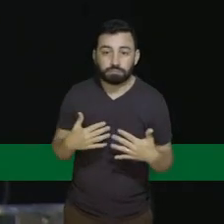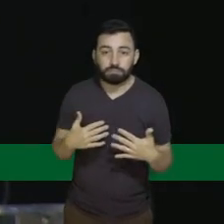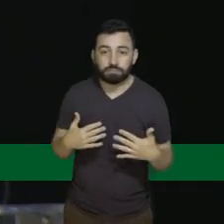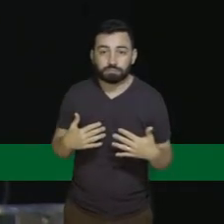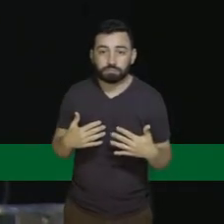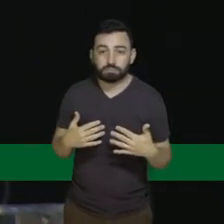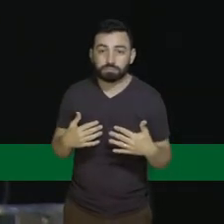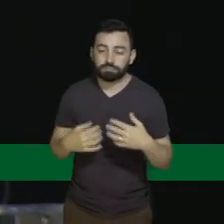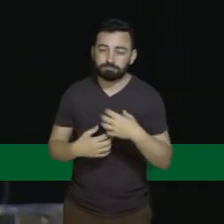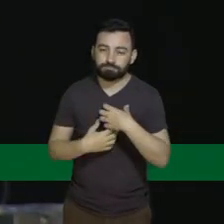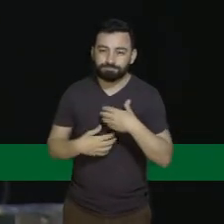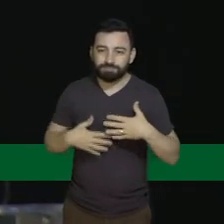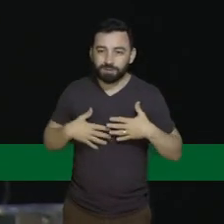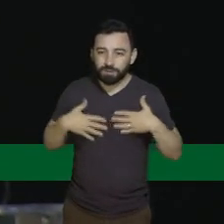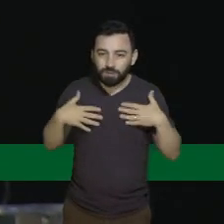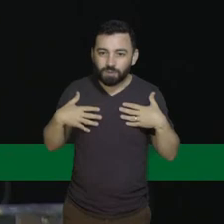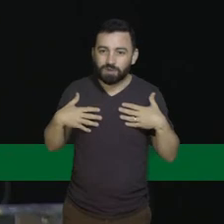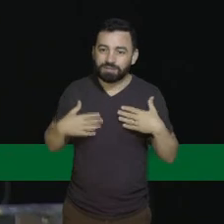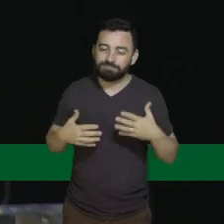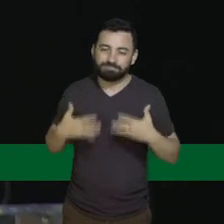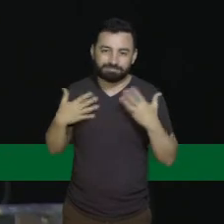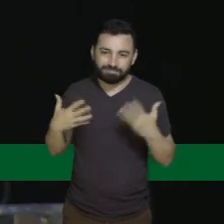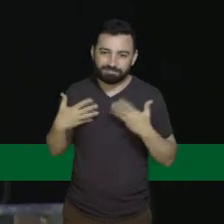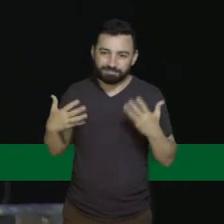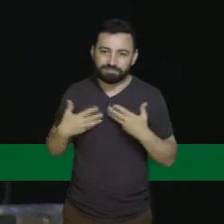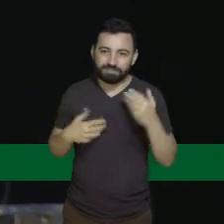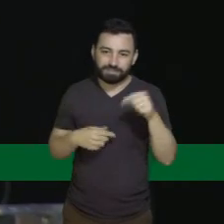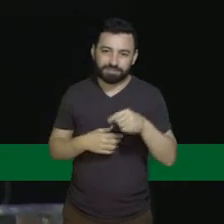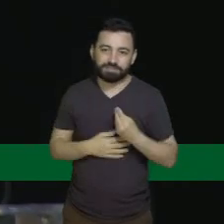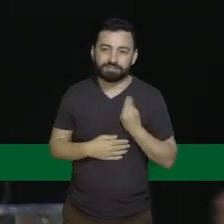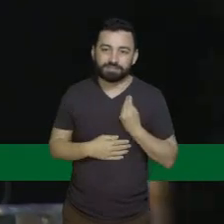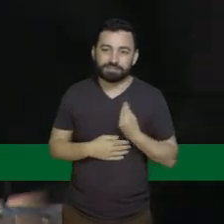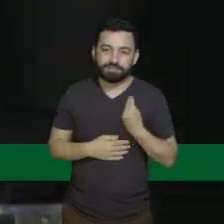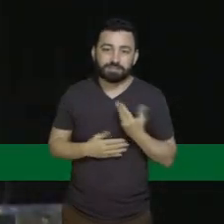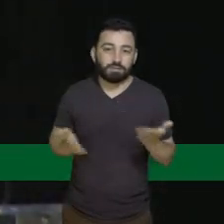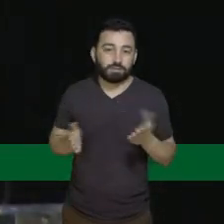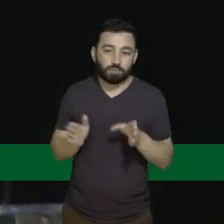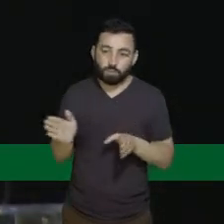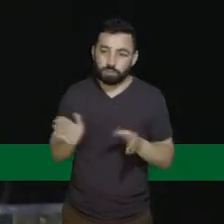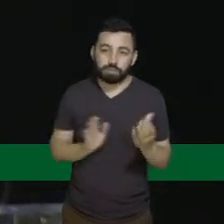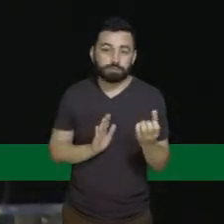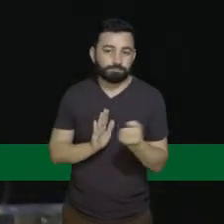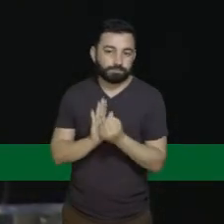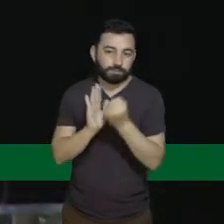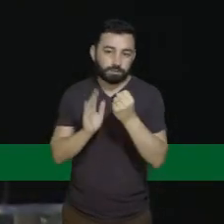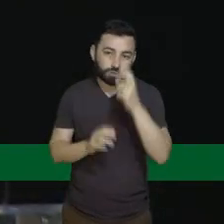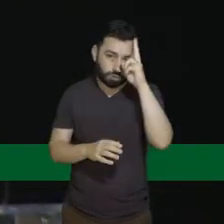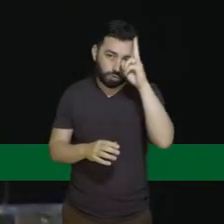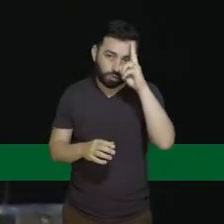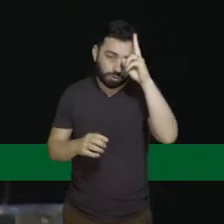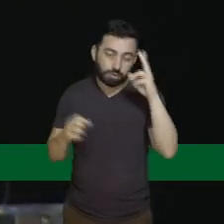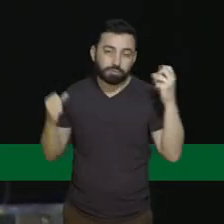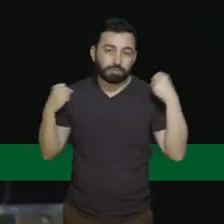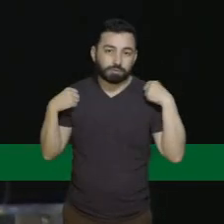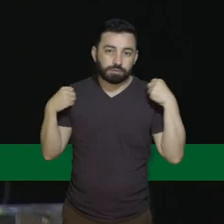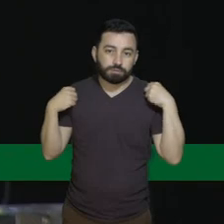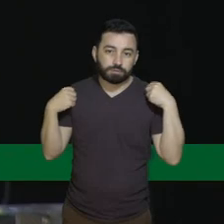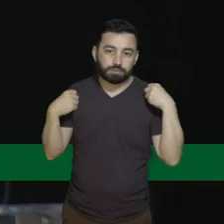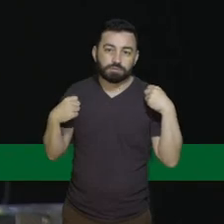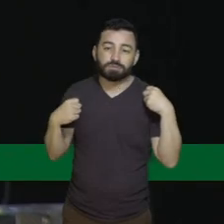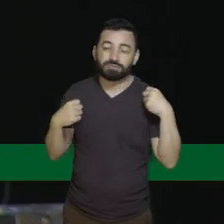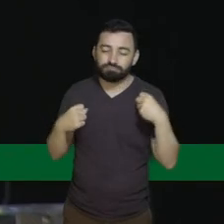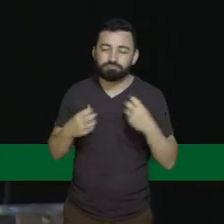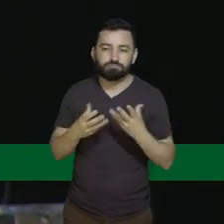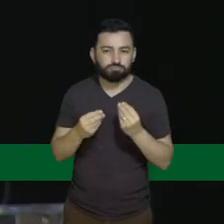com muita honra e muita alegria que estamos aqui, e esse momento vai ser registrado na história da Chapecoense, que muito em